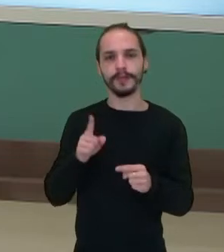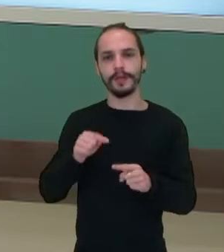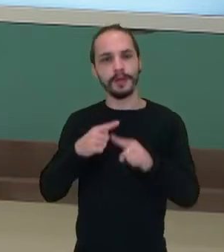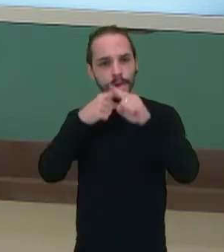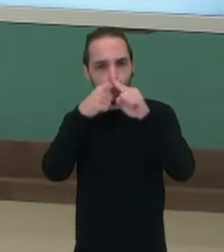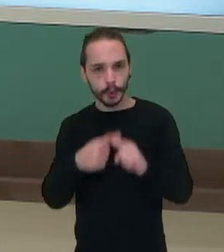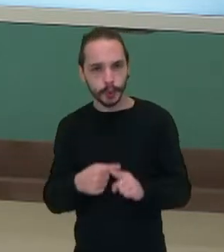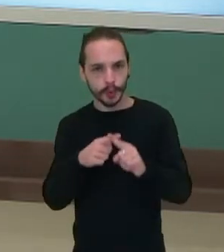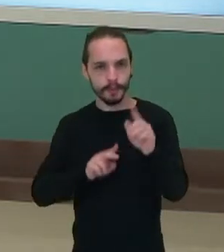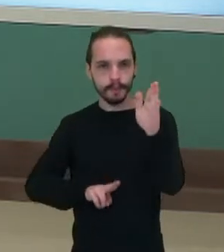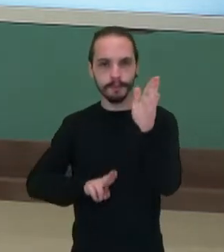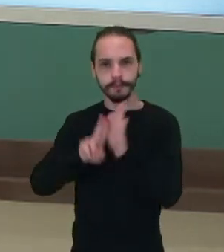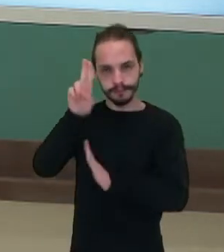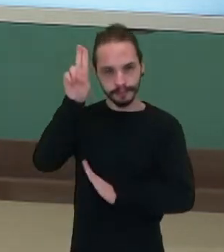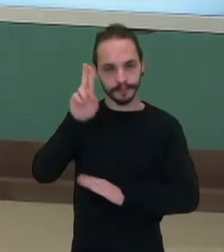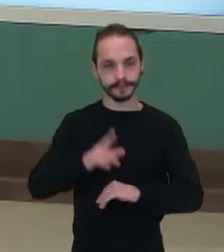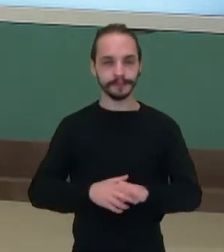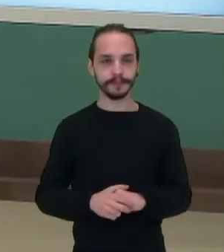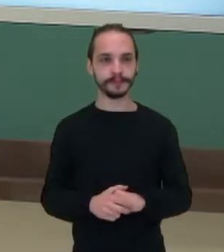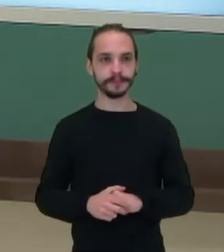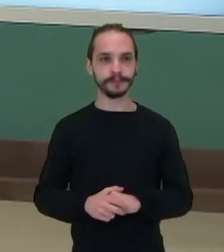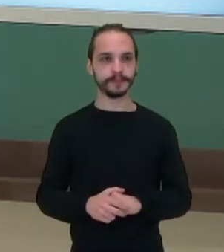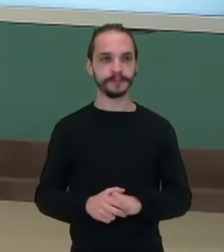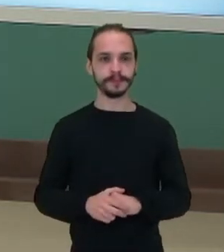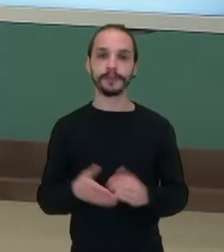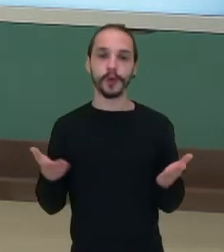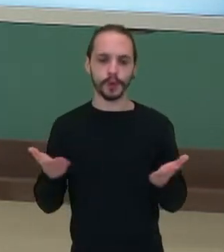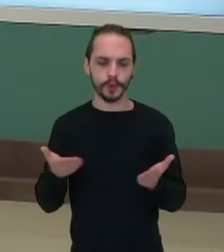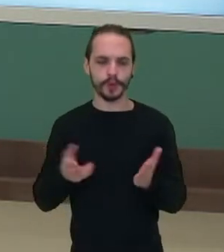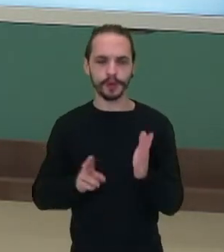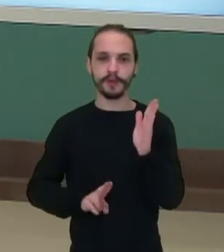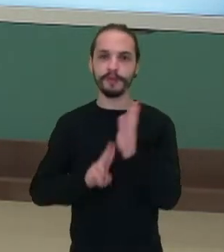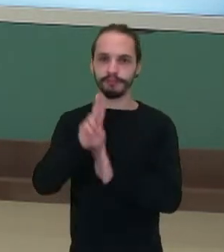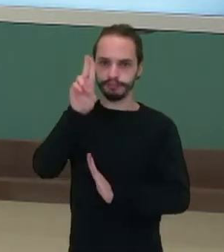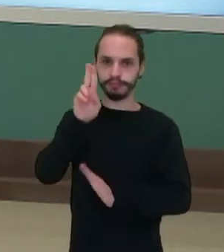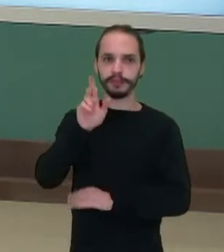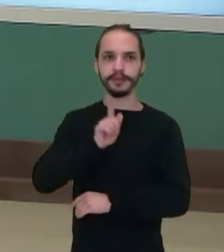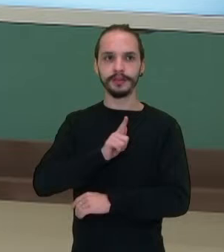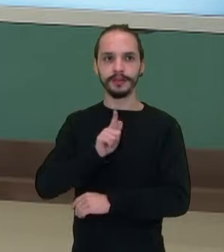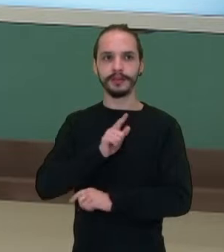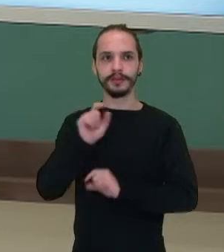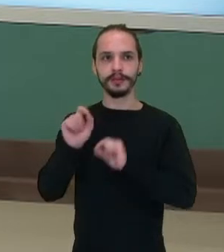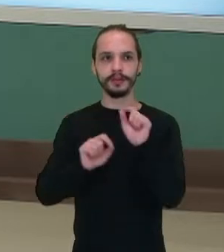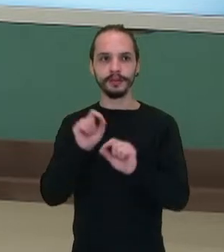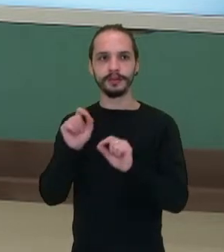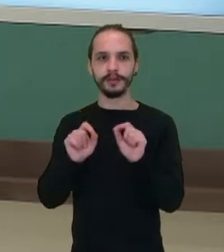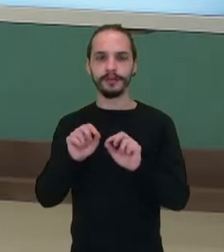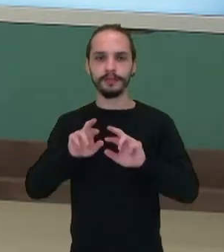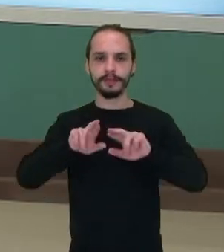espacial. Bem, atualmente os foguetes têm ampla aplicação no